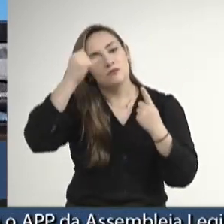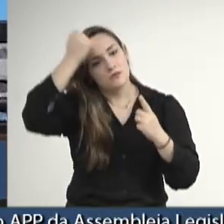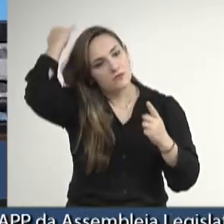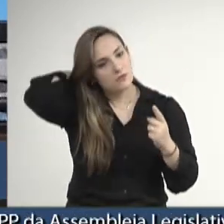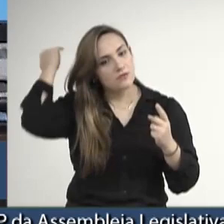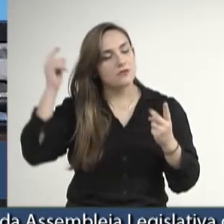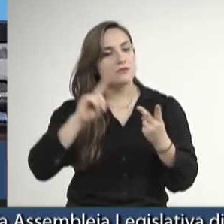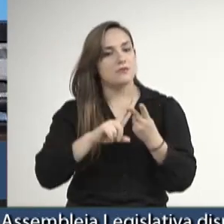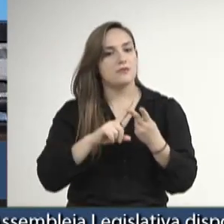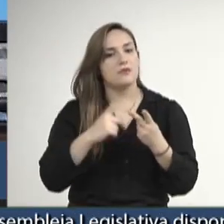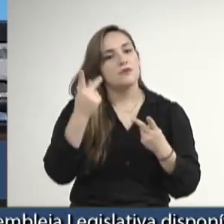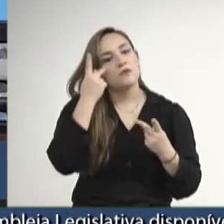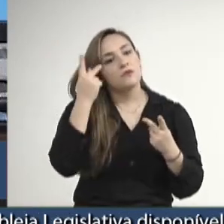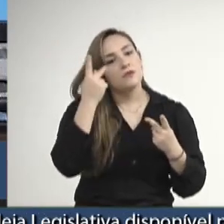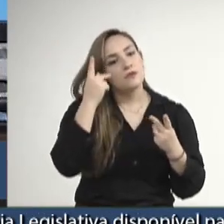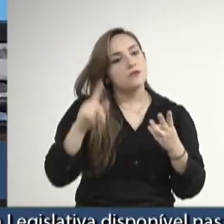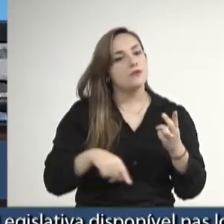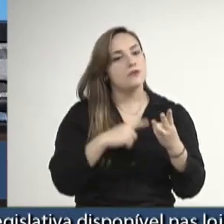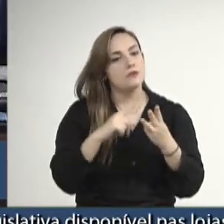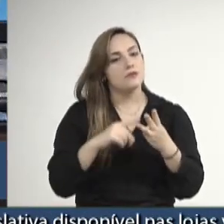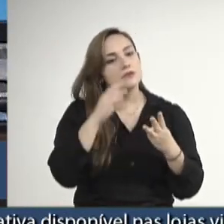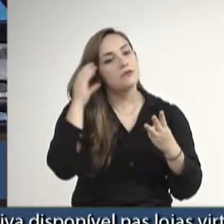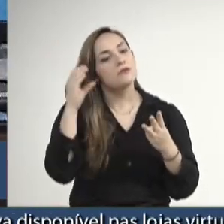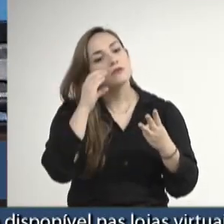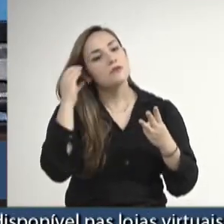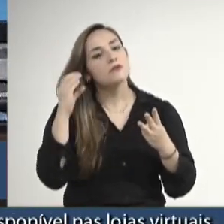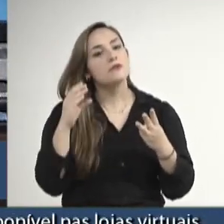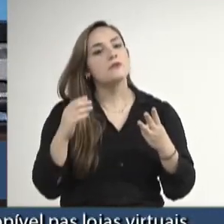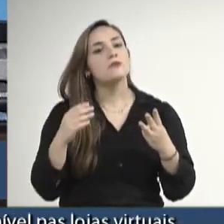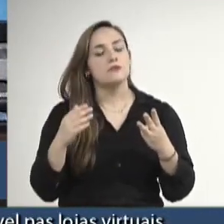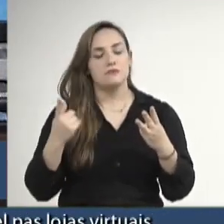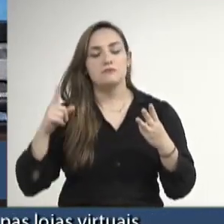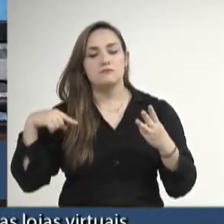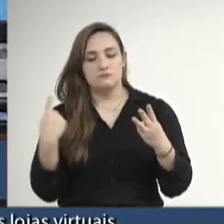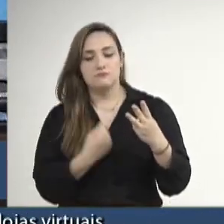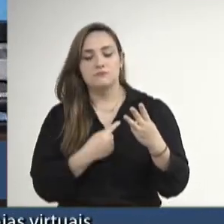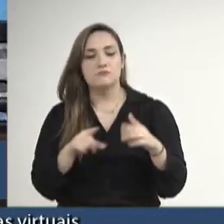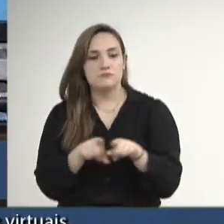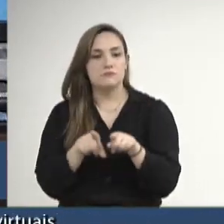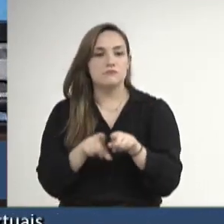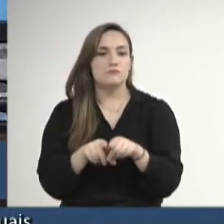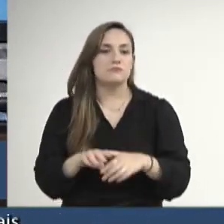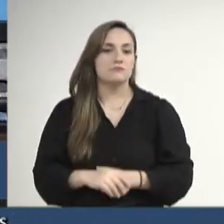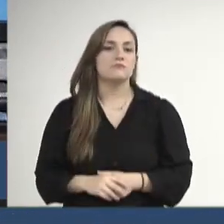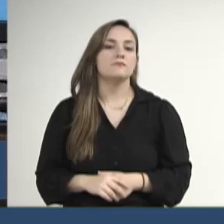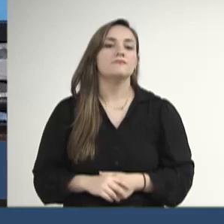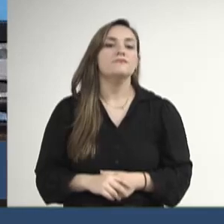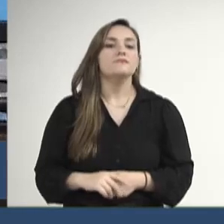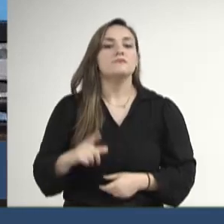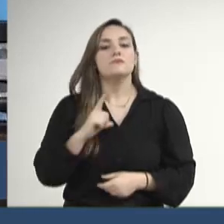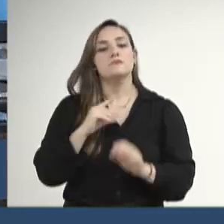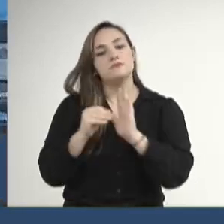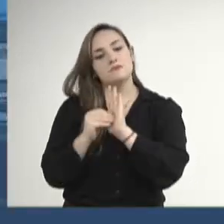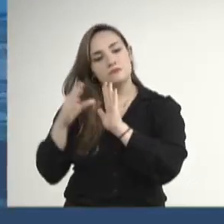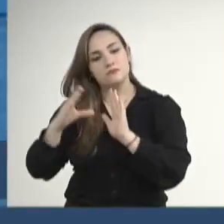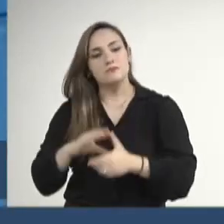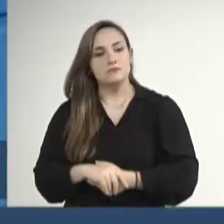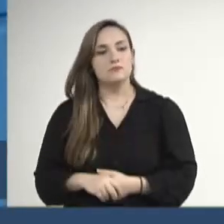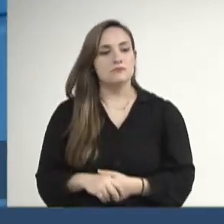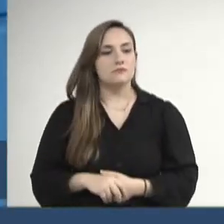Moc deputado Pedro kempe Deputado João César nosso senhor presidente é uma indicação